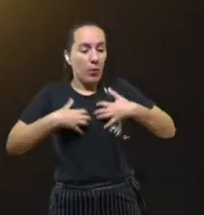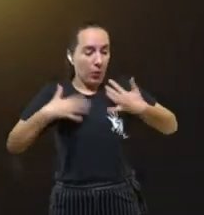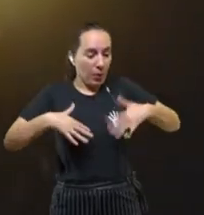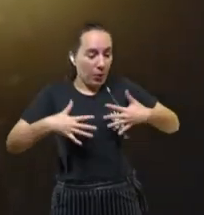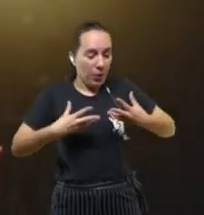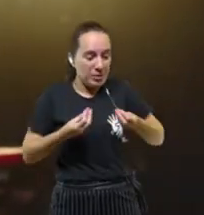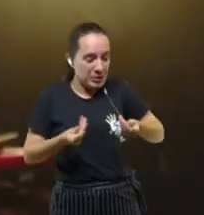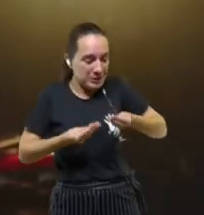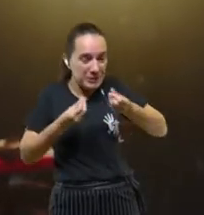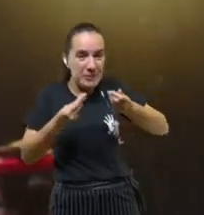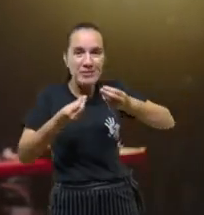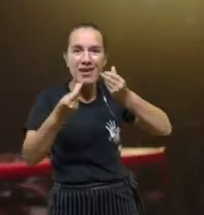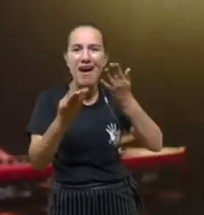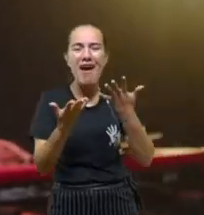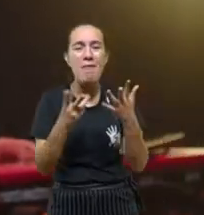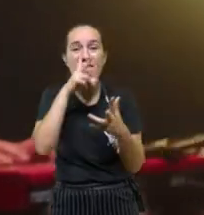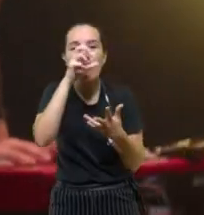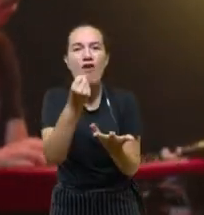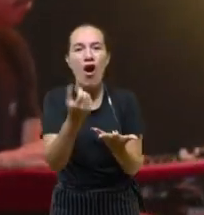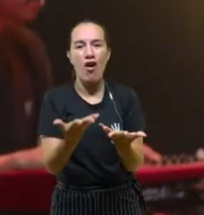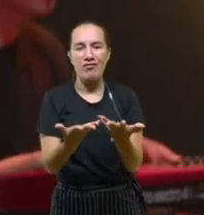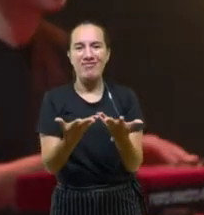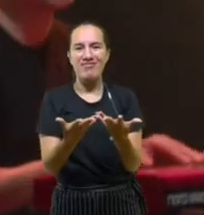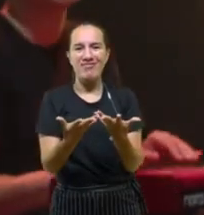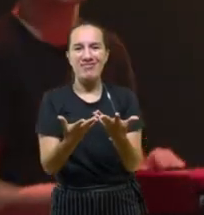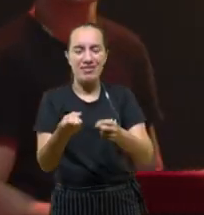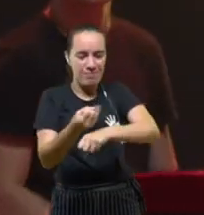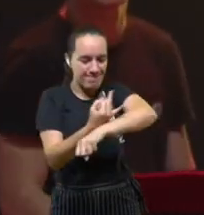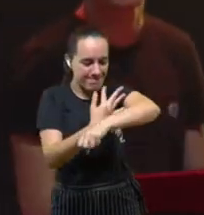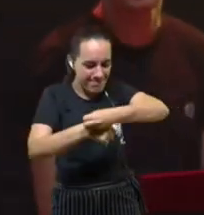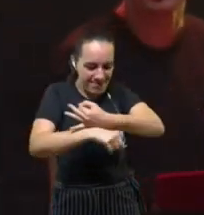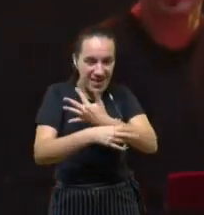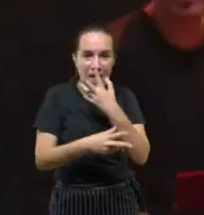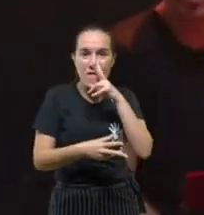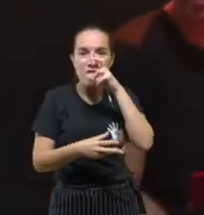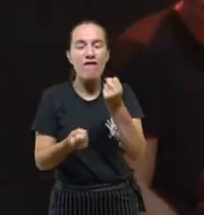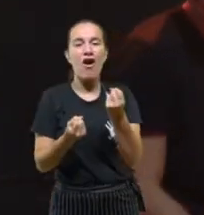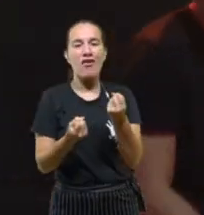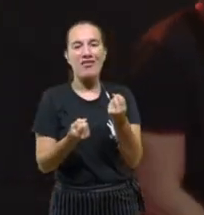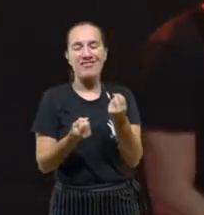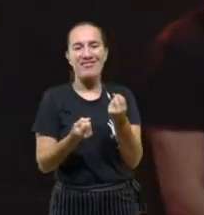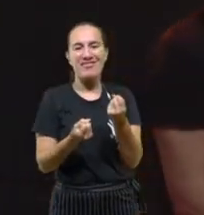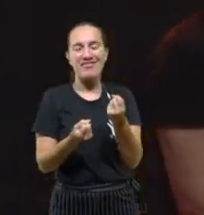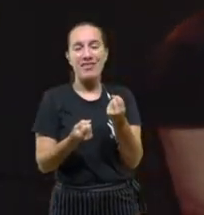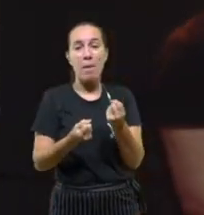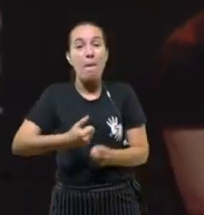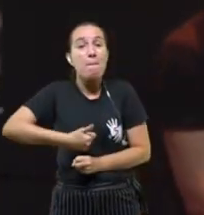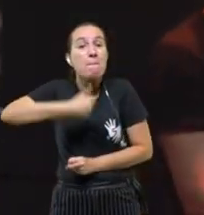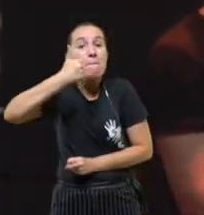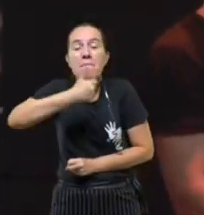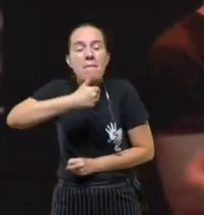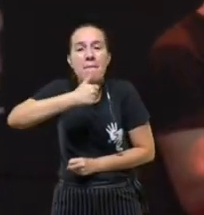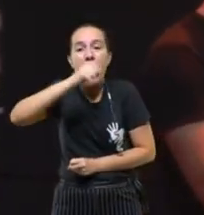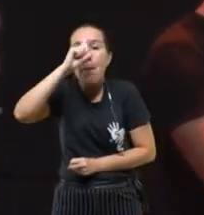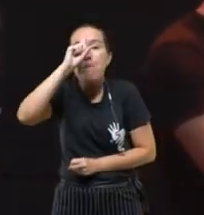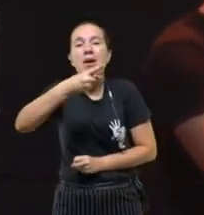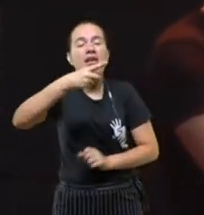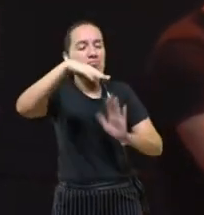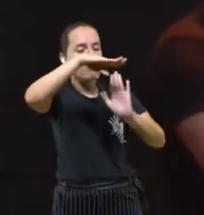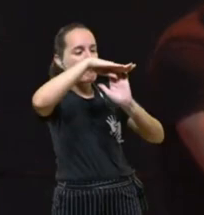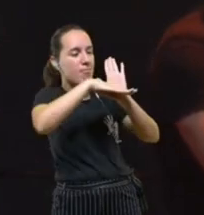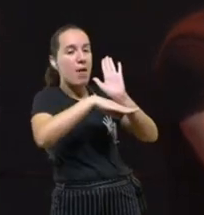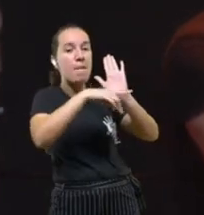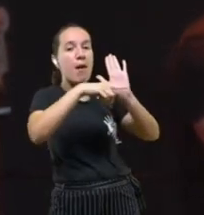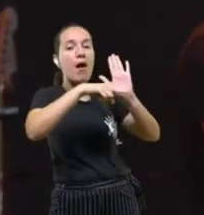o primeiro mandamento é amar o Senhor teu Deus com todo o seu coração,